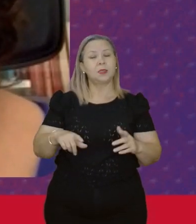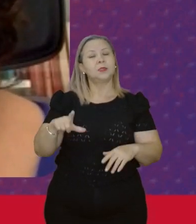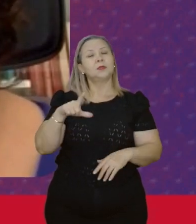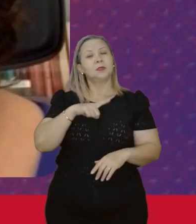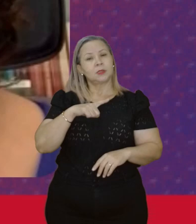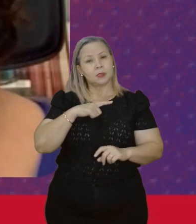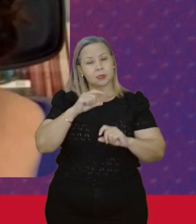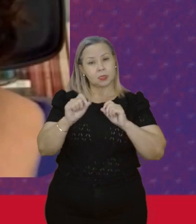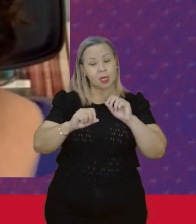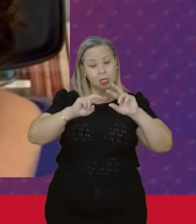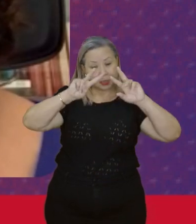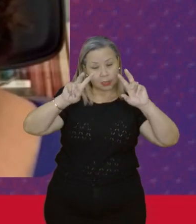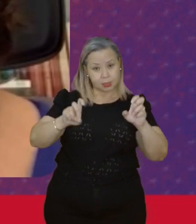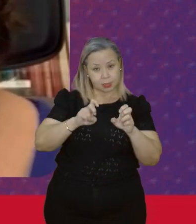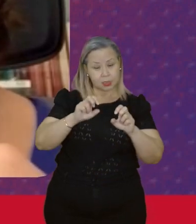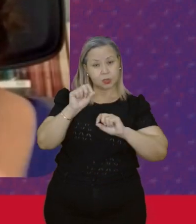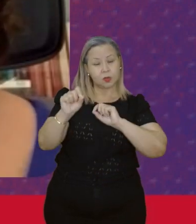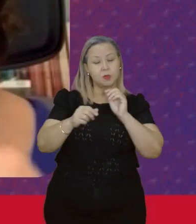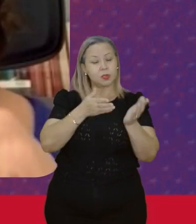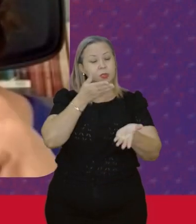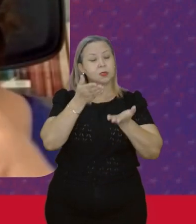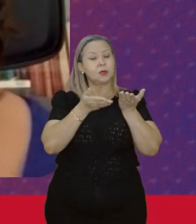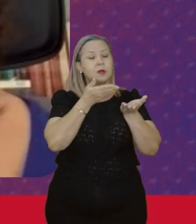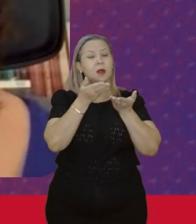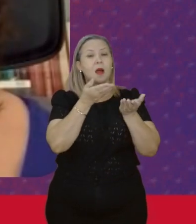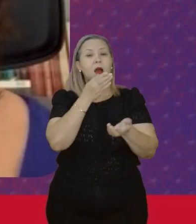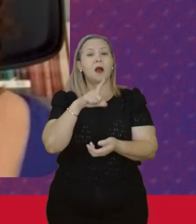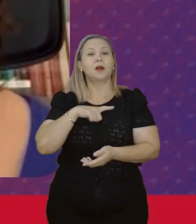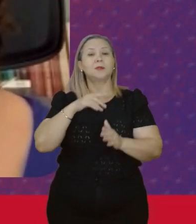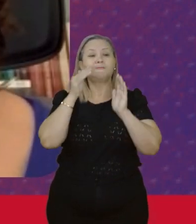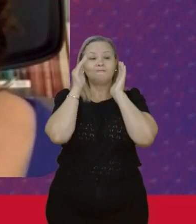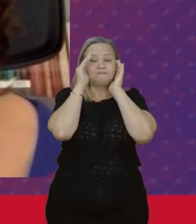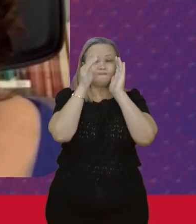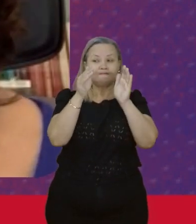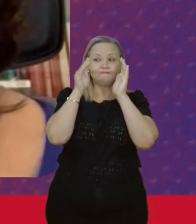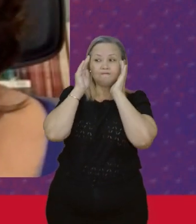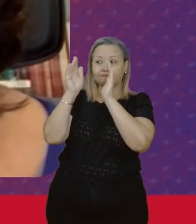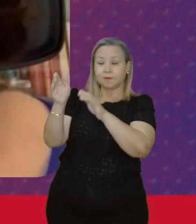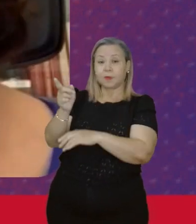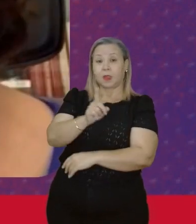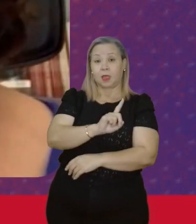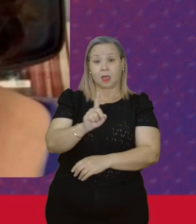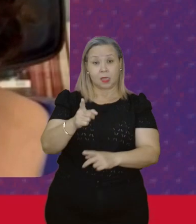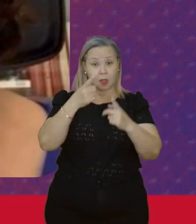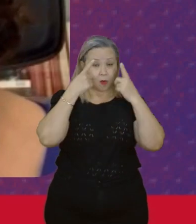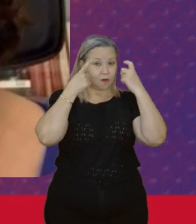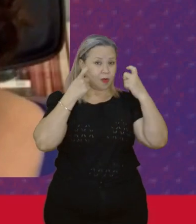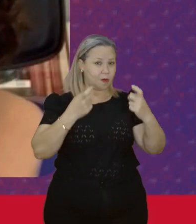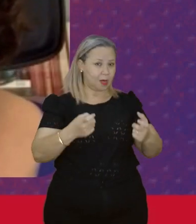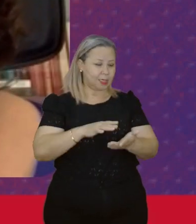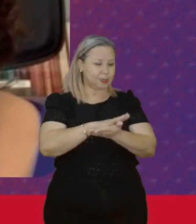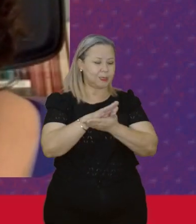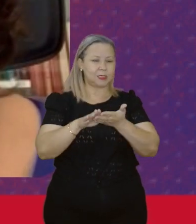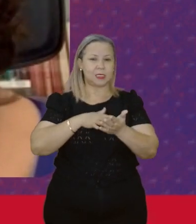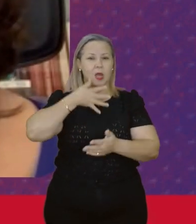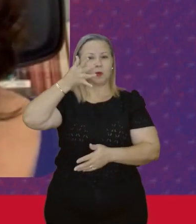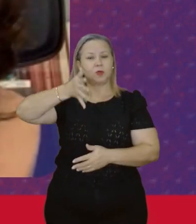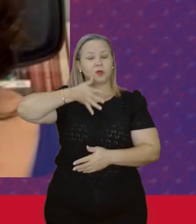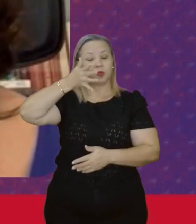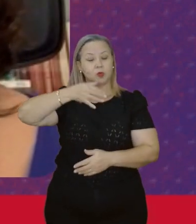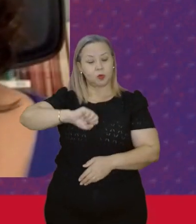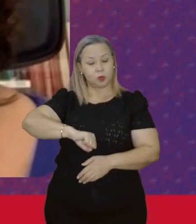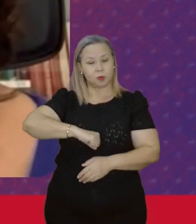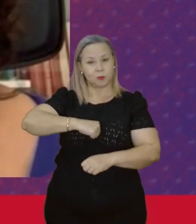ser tratadas para que haja respeito e não violência e nenhum discurso de